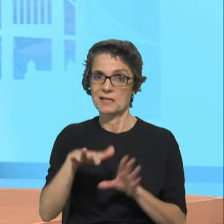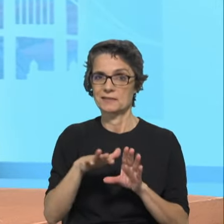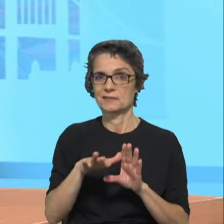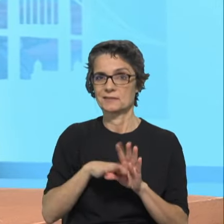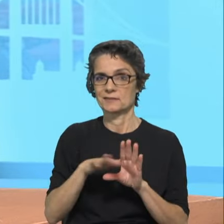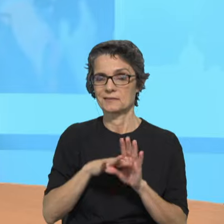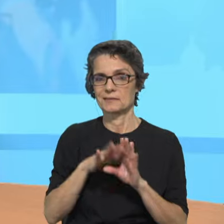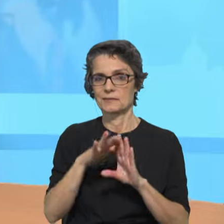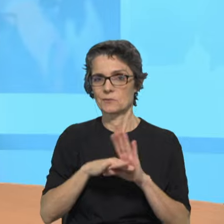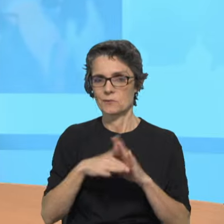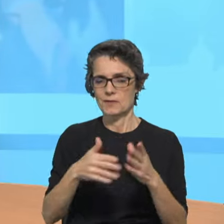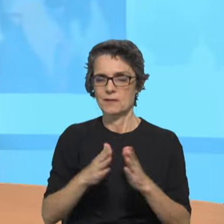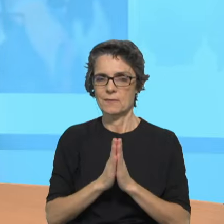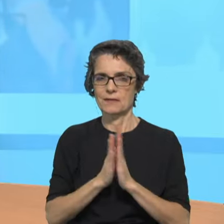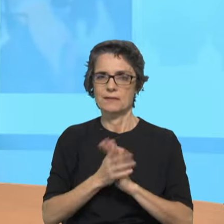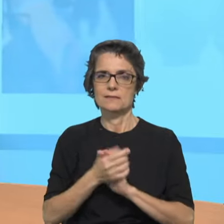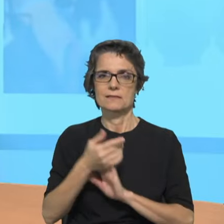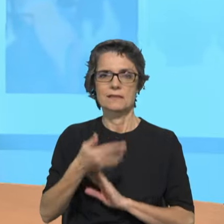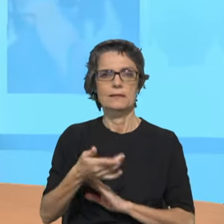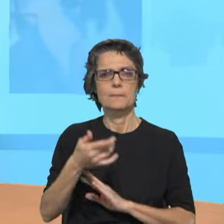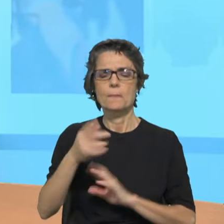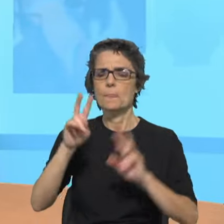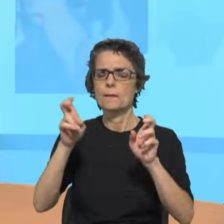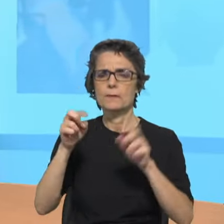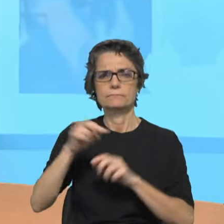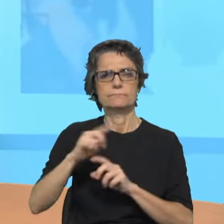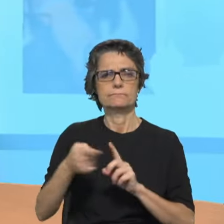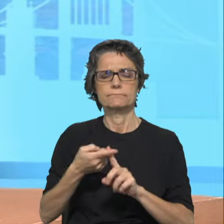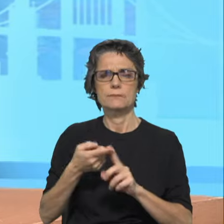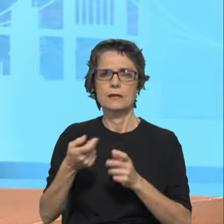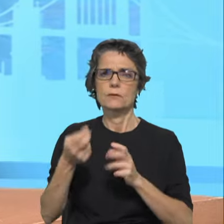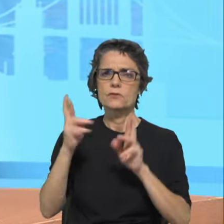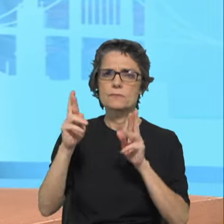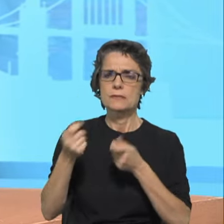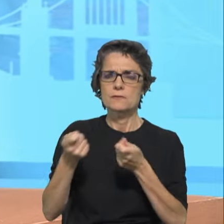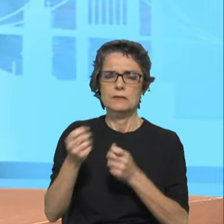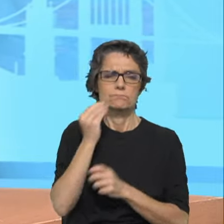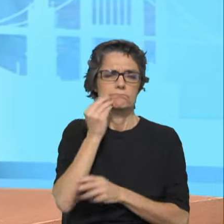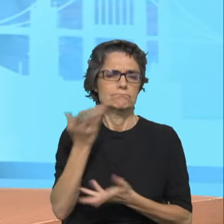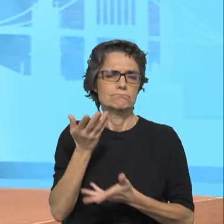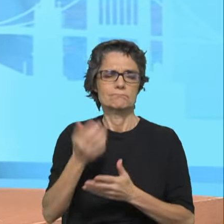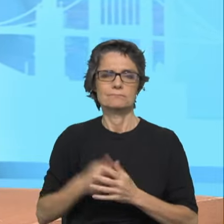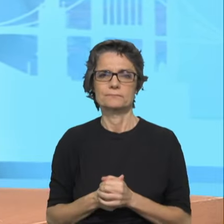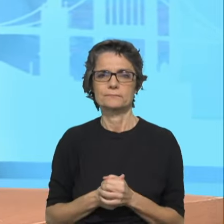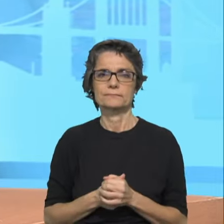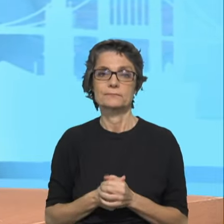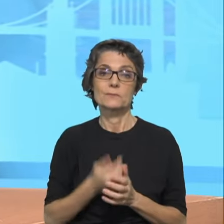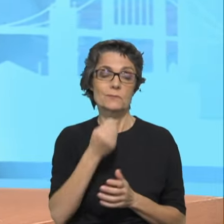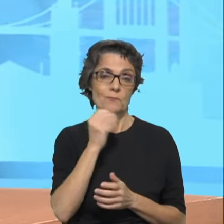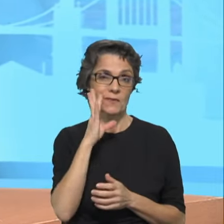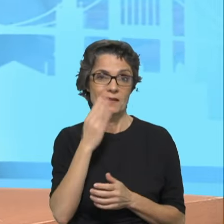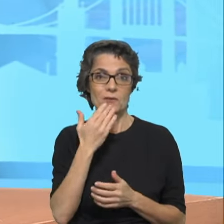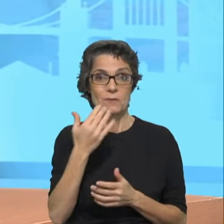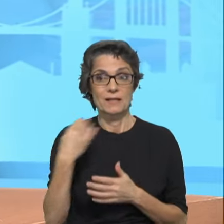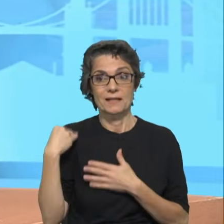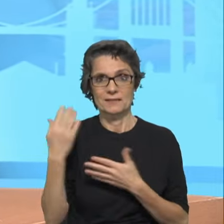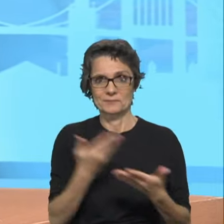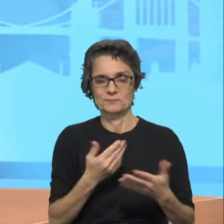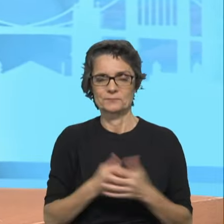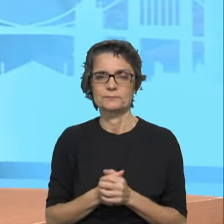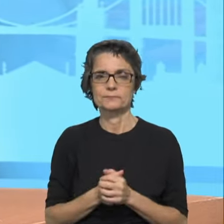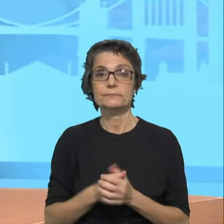O tema deste ano, organizar a esperança. Que intenção é esta? Boa tarde, muito obrigada por este convite. O Centro de Reflexão